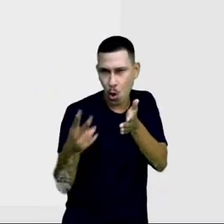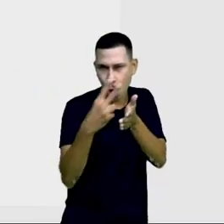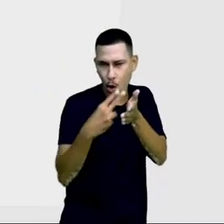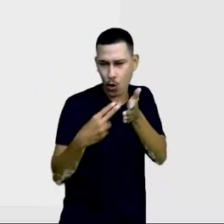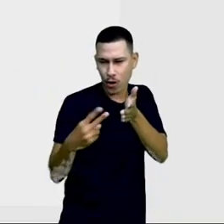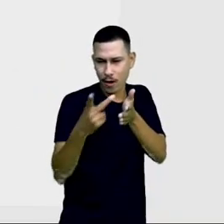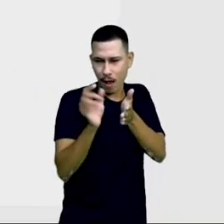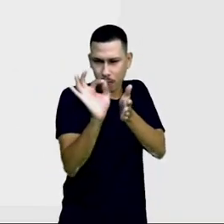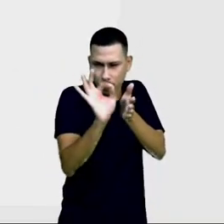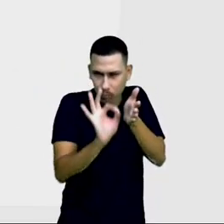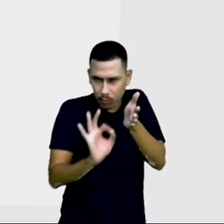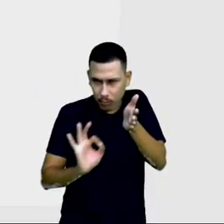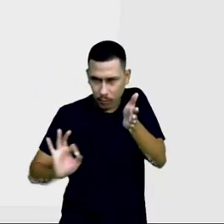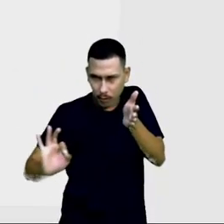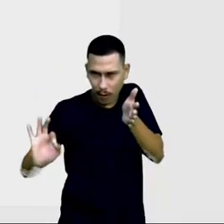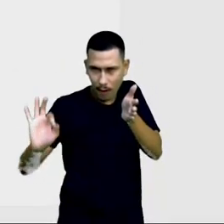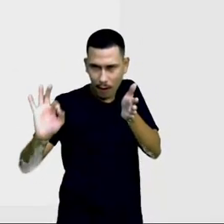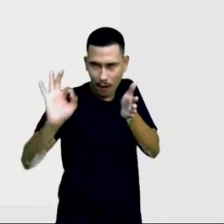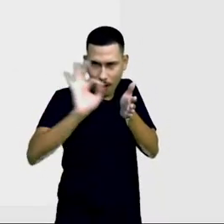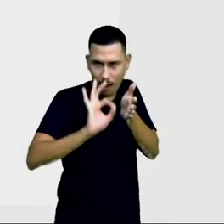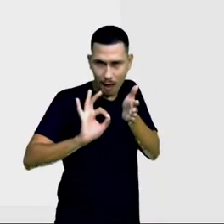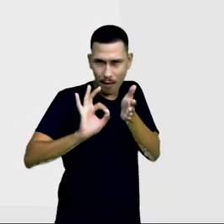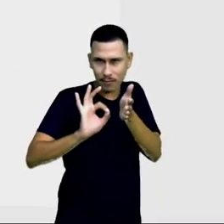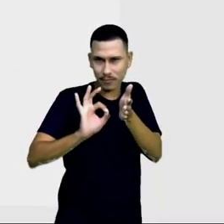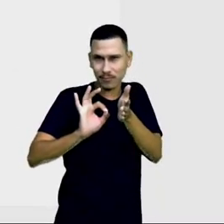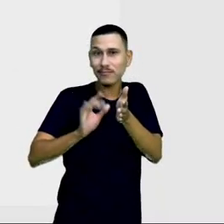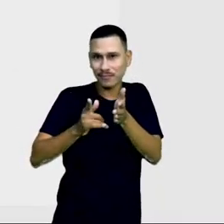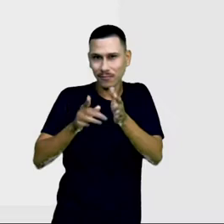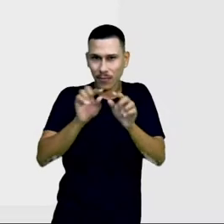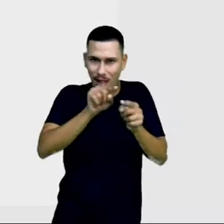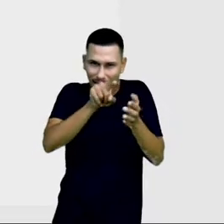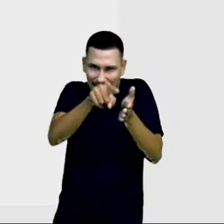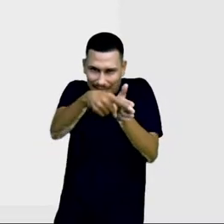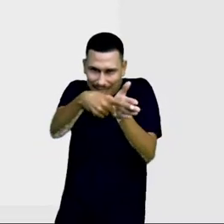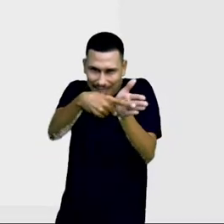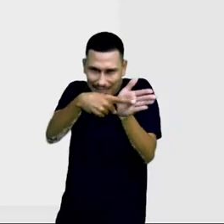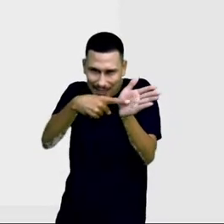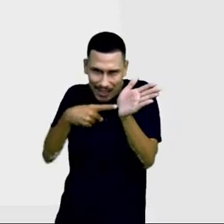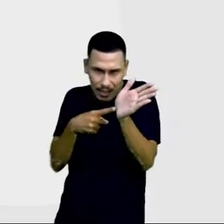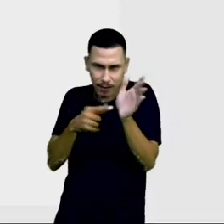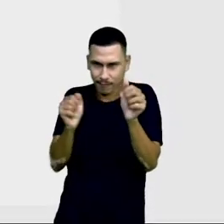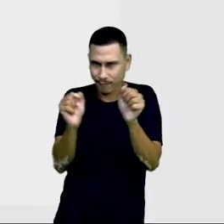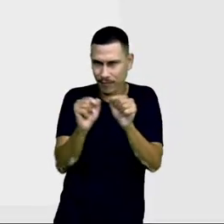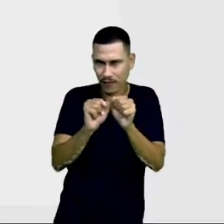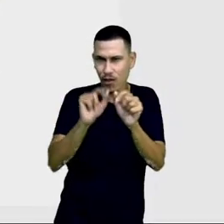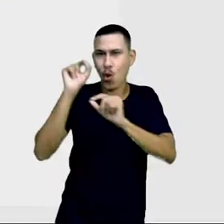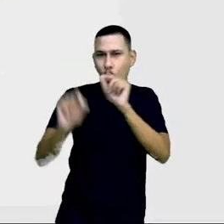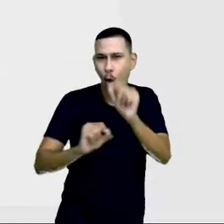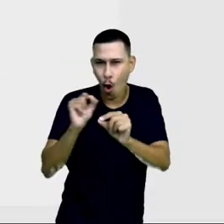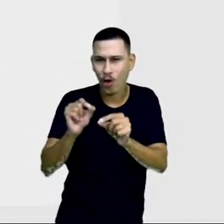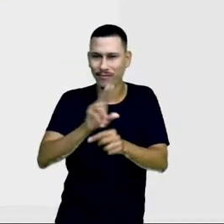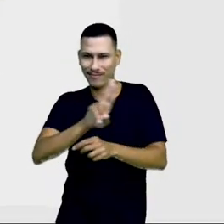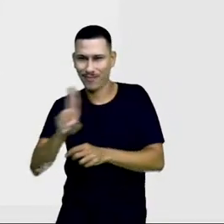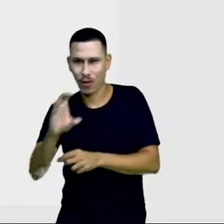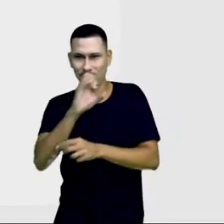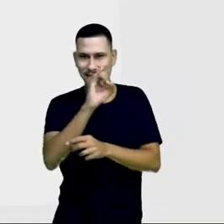formada. Essa linhazinha que a gente desenhou aqui é o que a gente chama